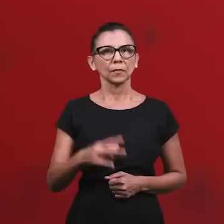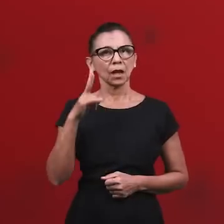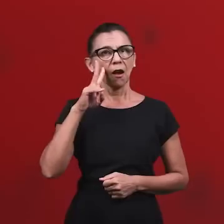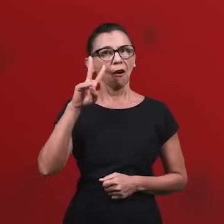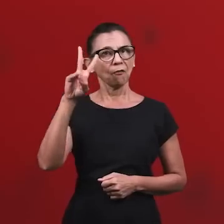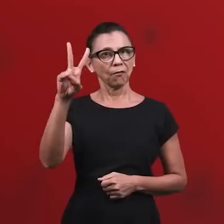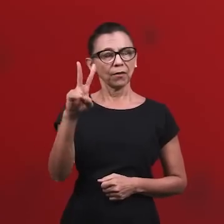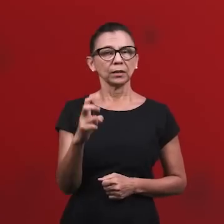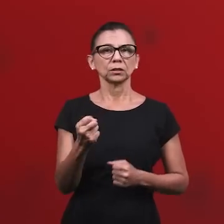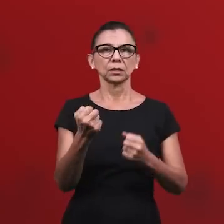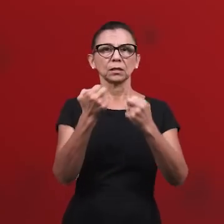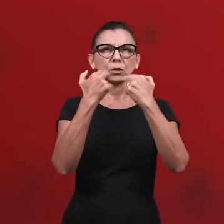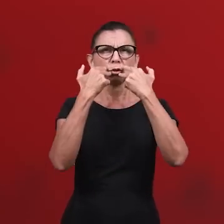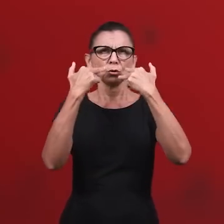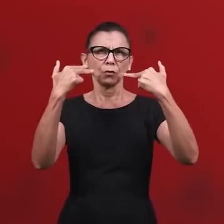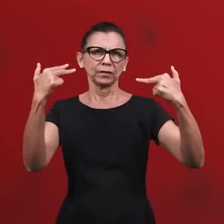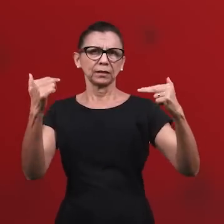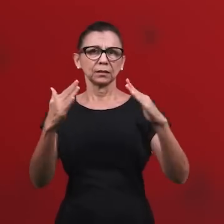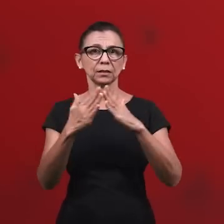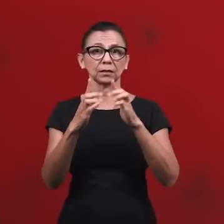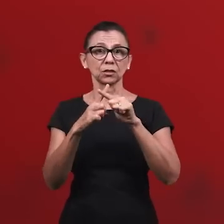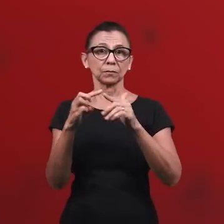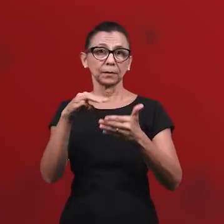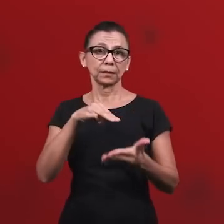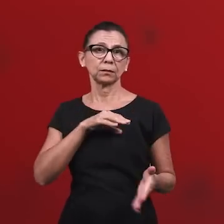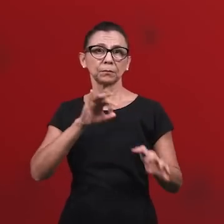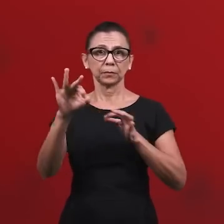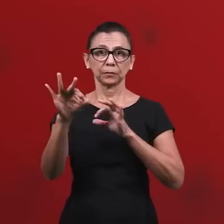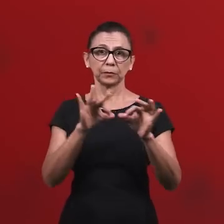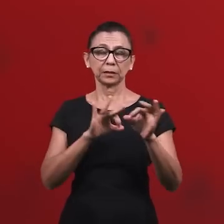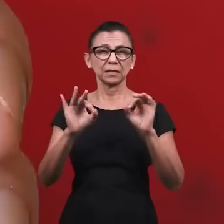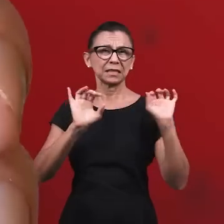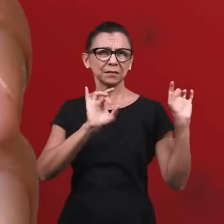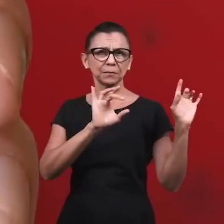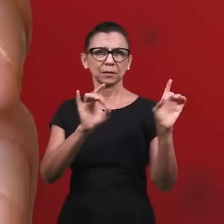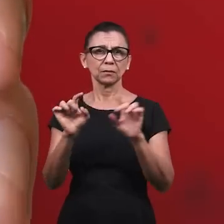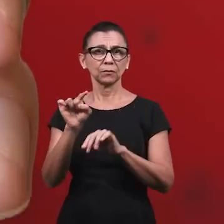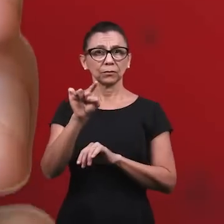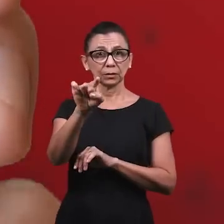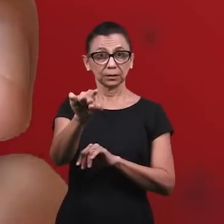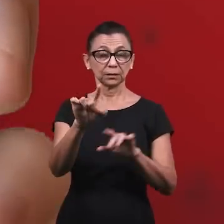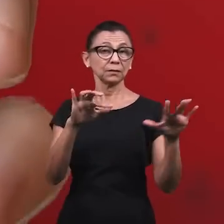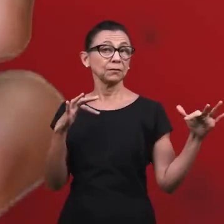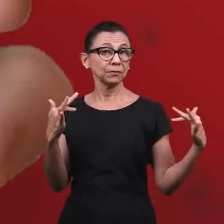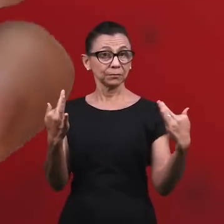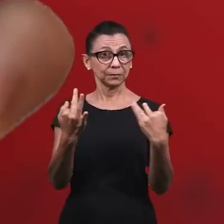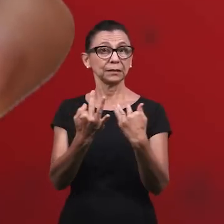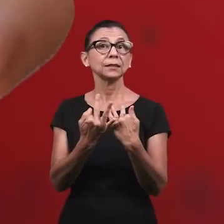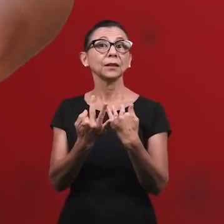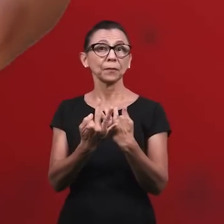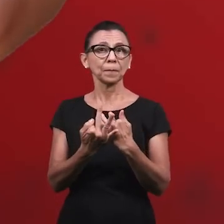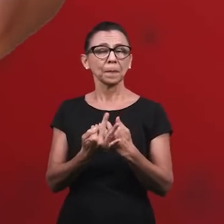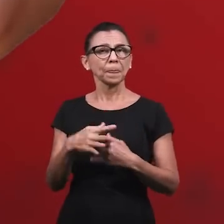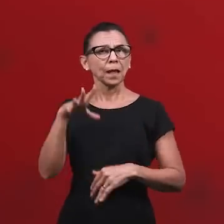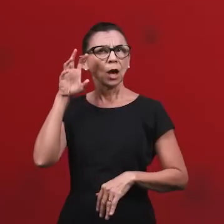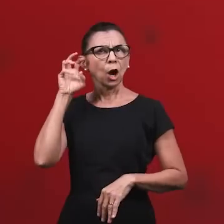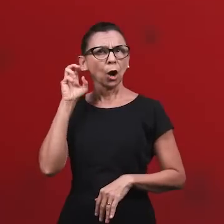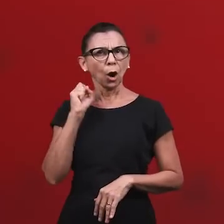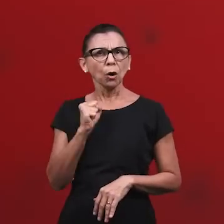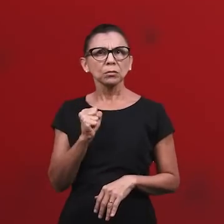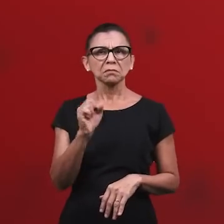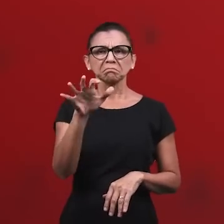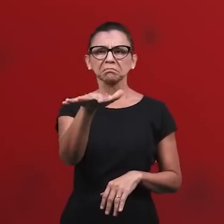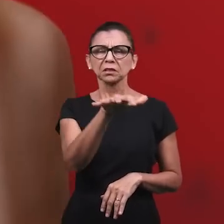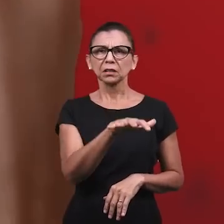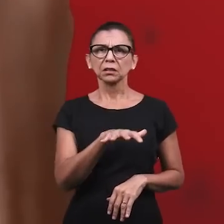Veja em primeira mão as novidades que a Igreja Cristã Maranata preparou especialmente para você e toda a sua família. Ouça